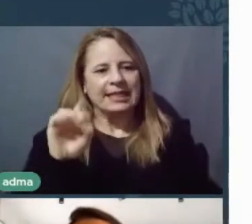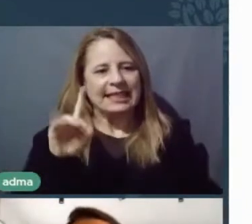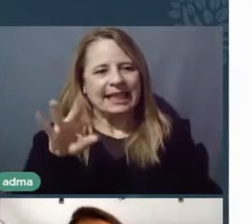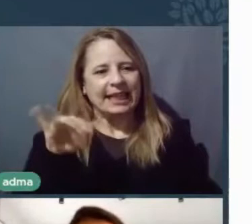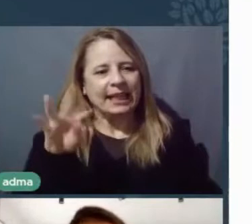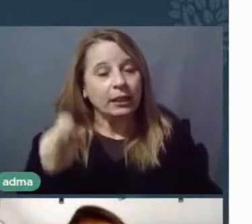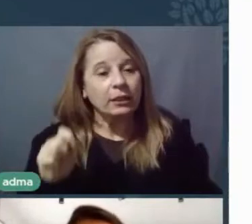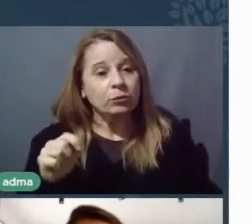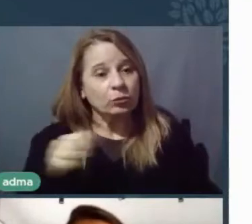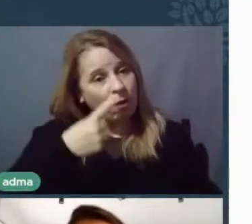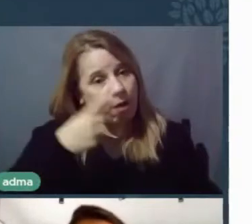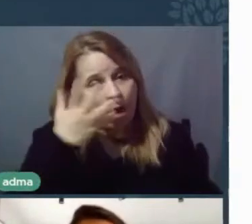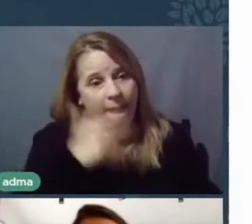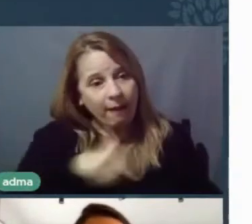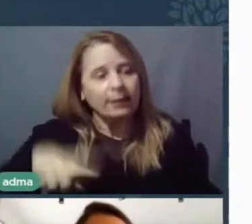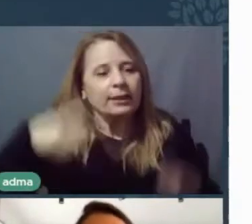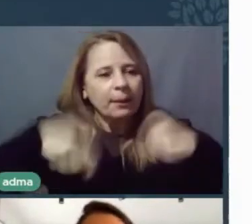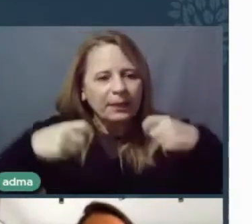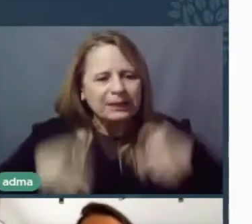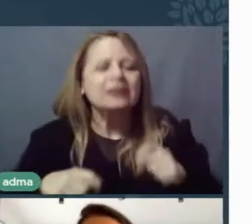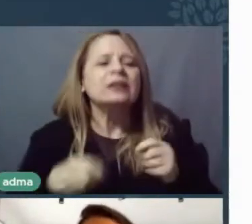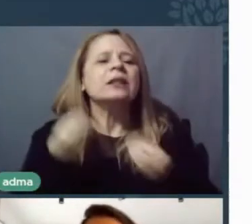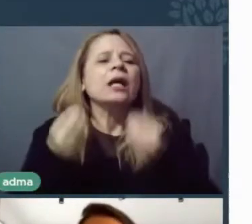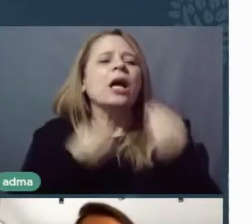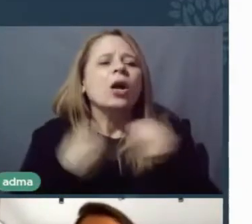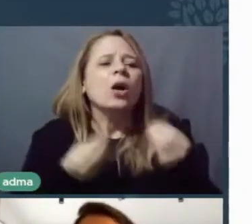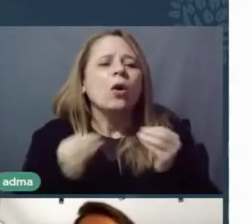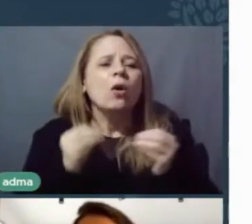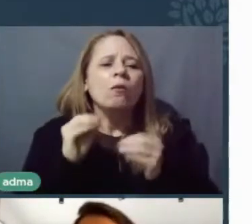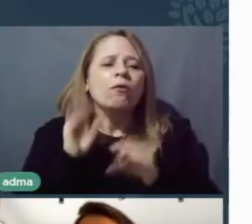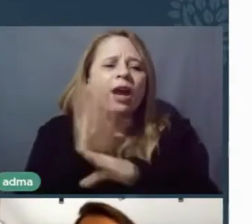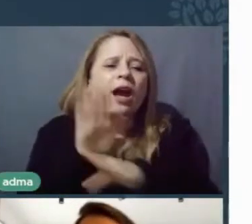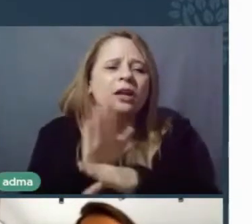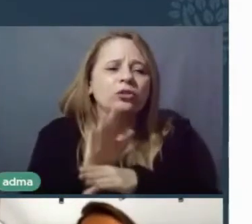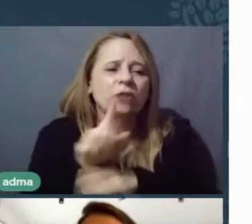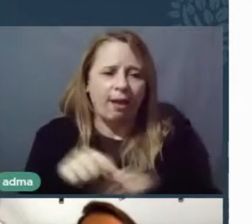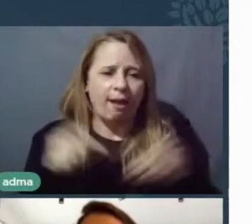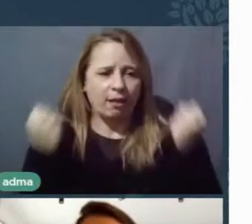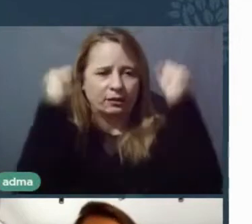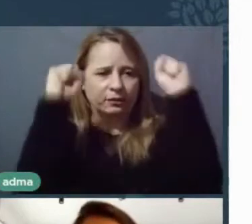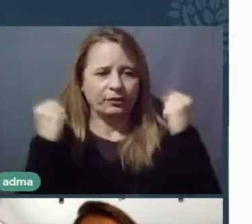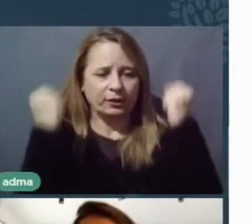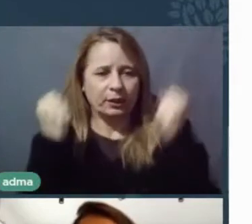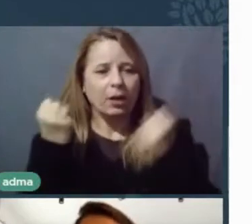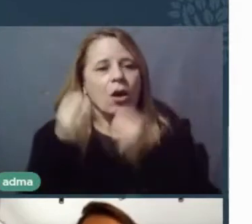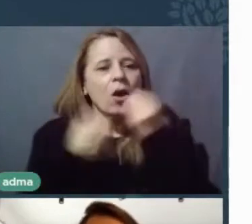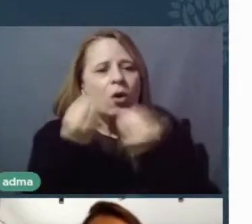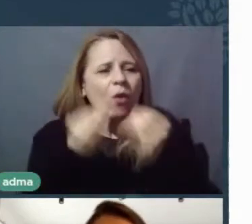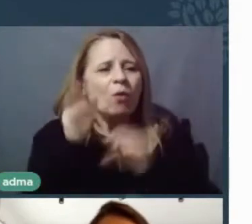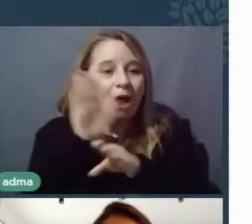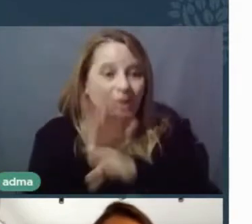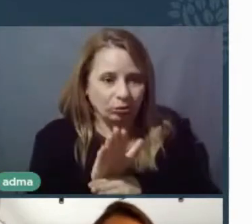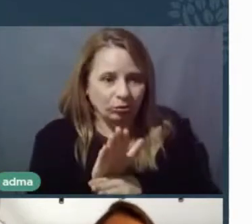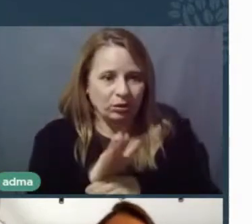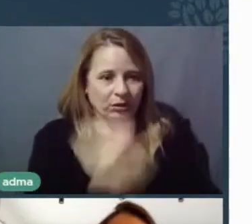fazer atividade, para fazer exercício. Mas como isso vai beneficiar? Como isso vai trazer benefício para